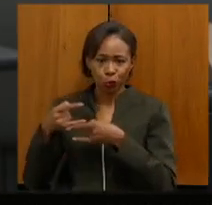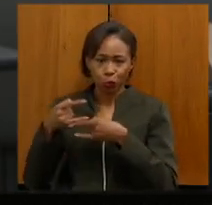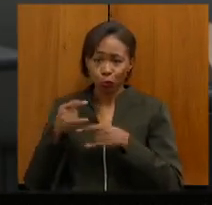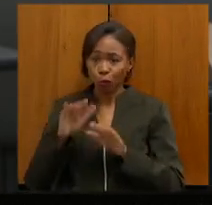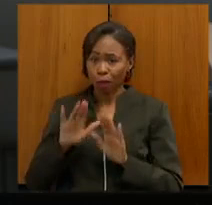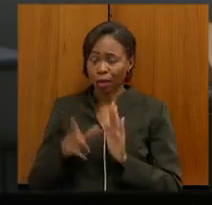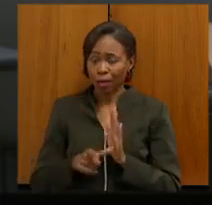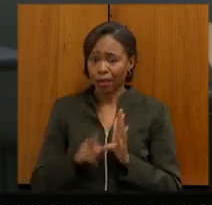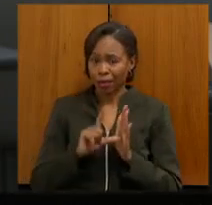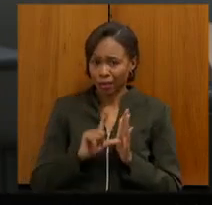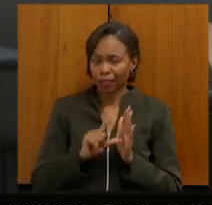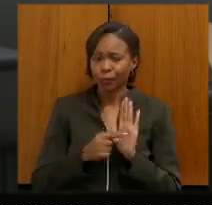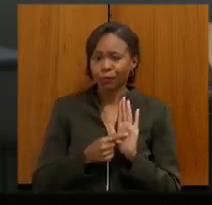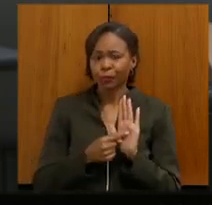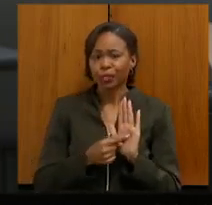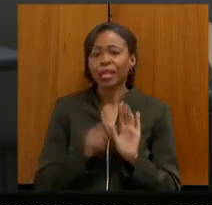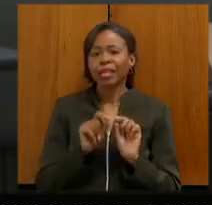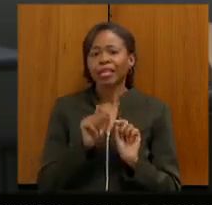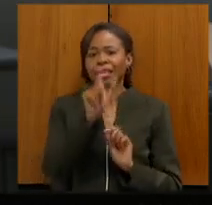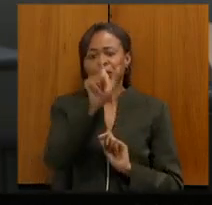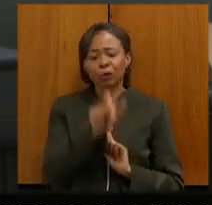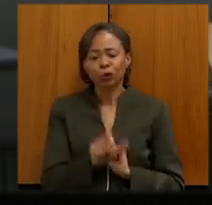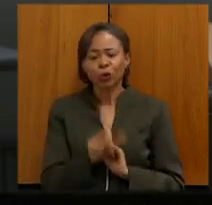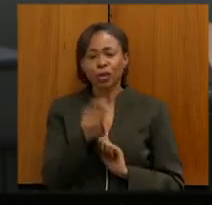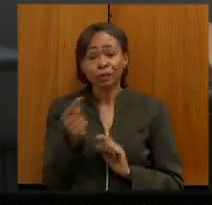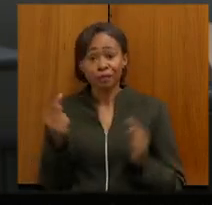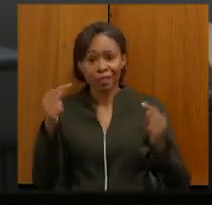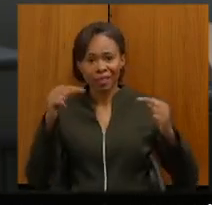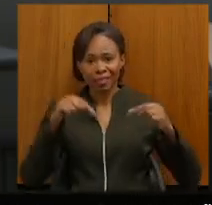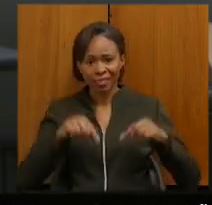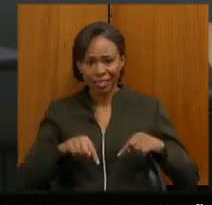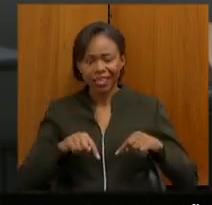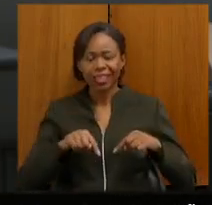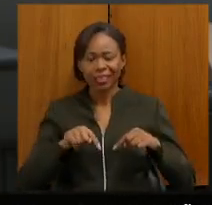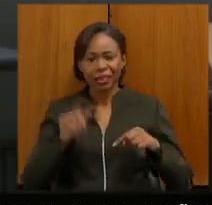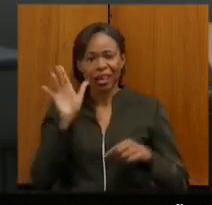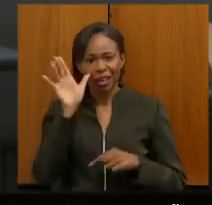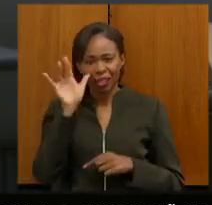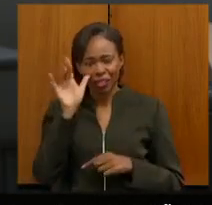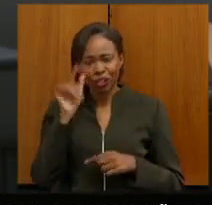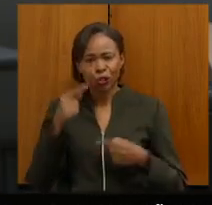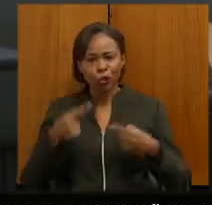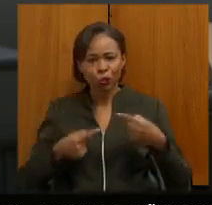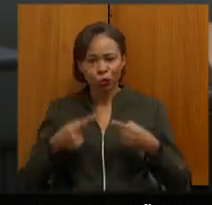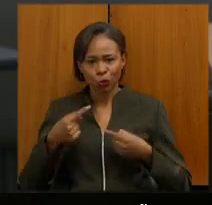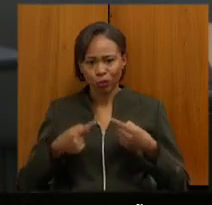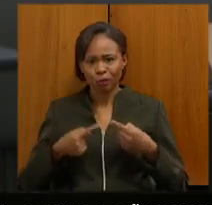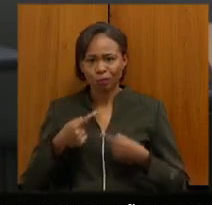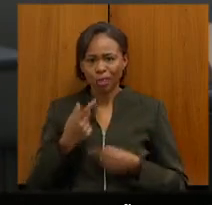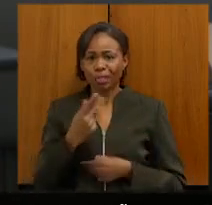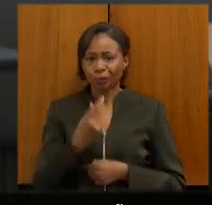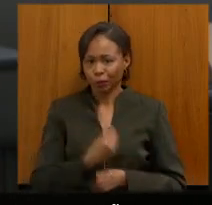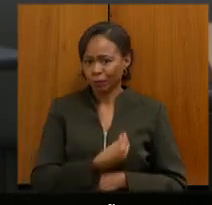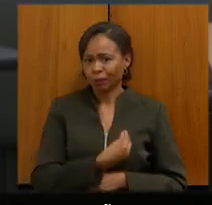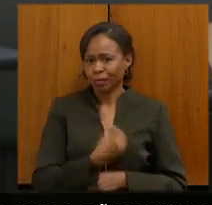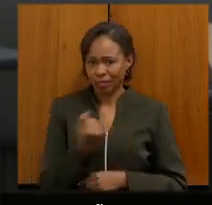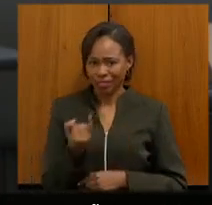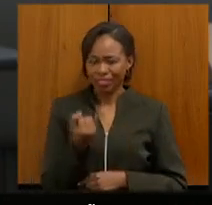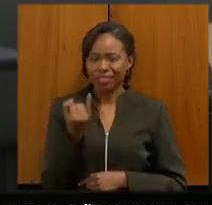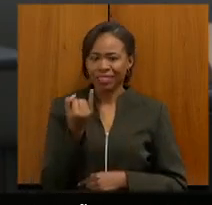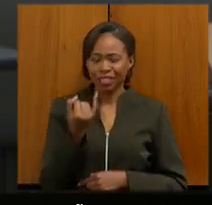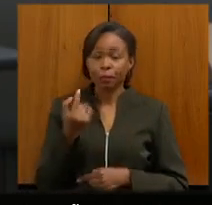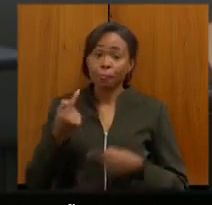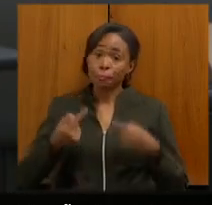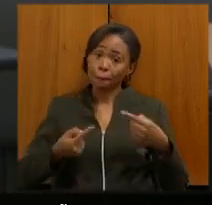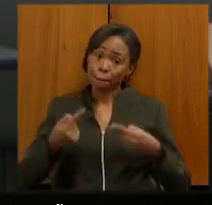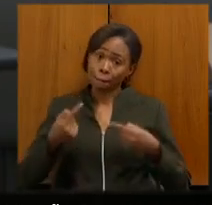registrar as pessoas que vieram acompanhar o debate que é muito importante né para a vida delas para nós somos